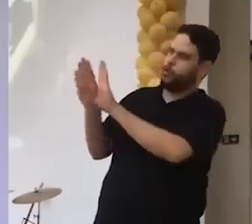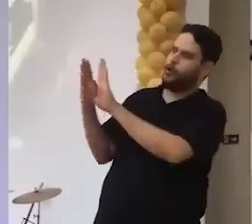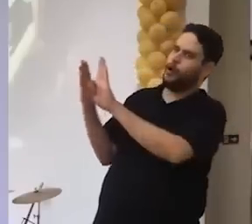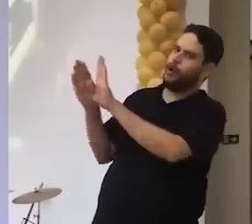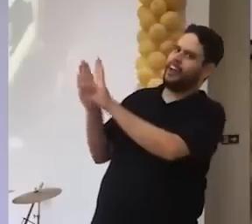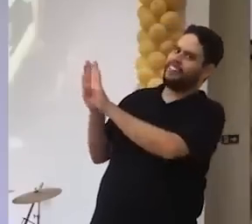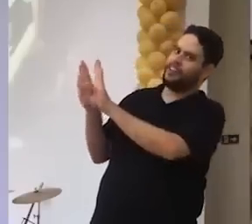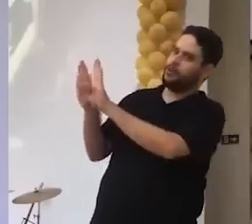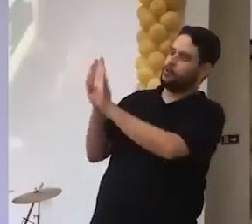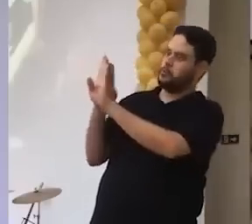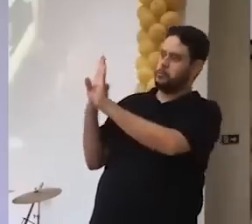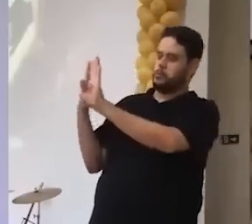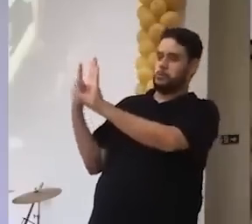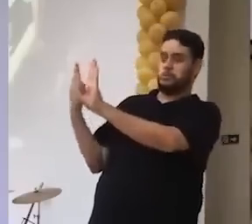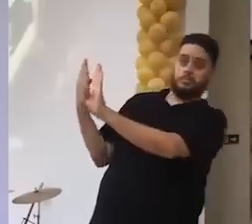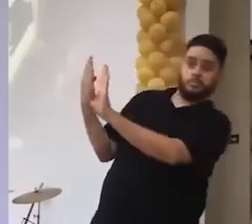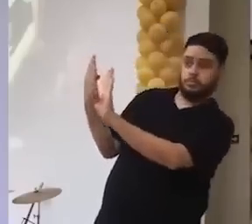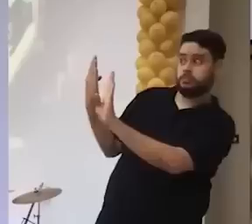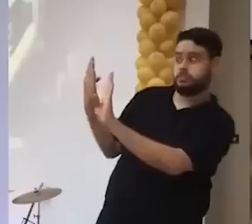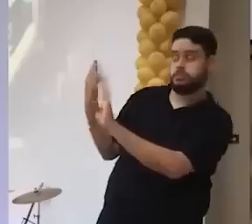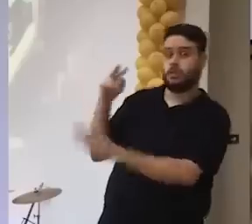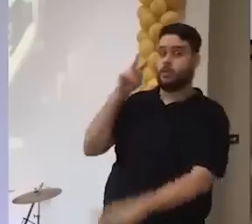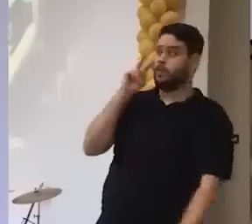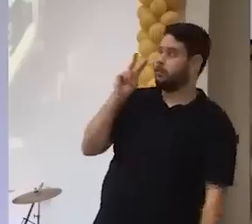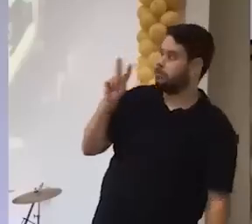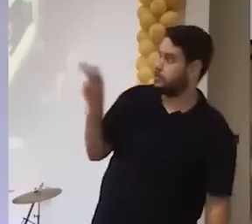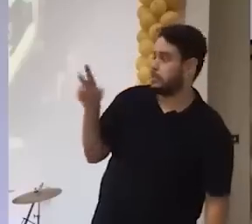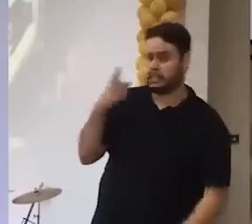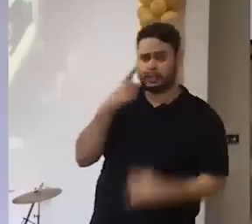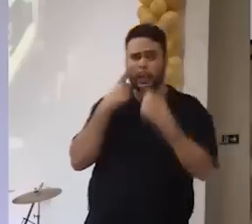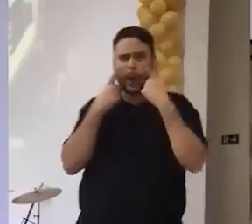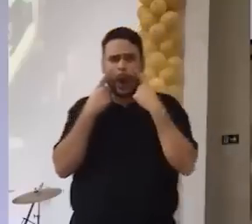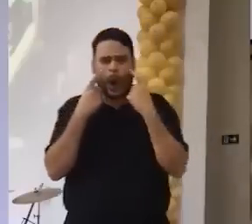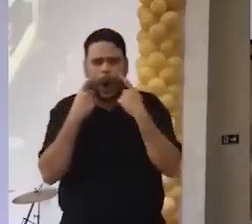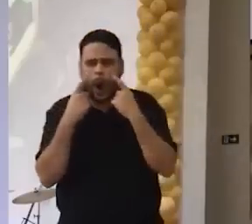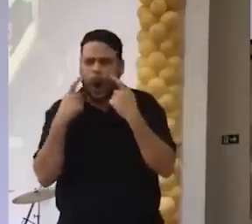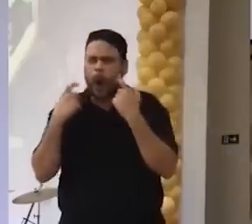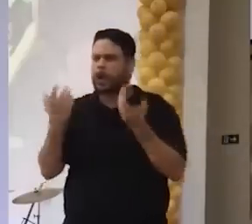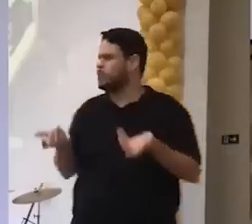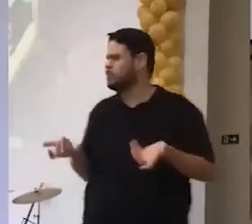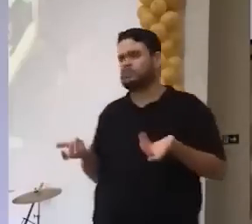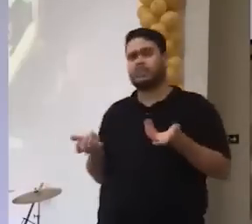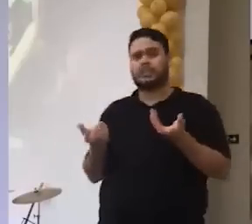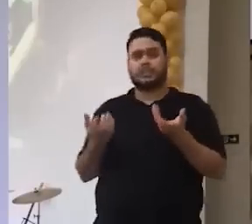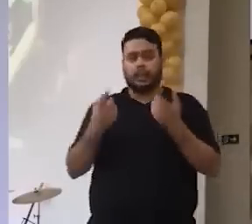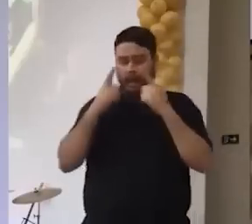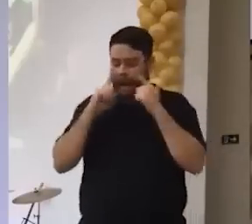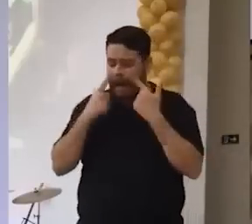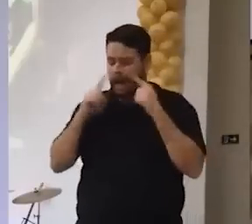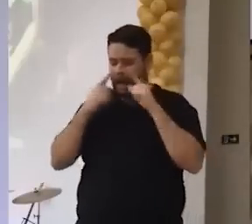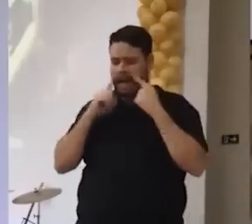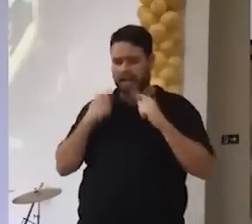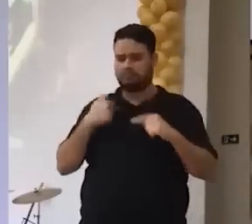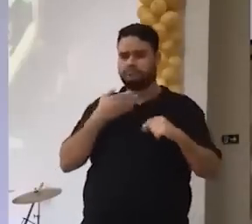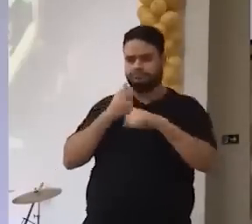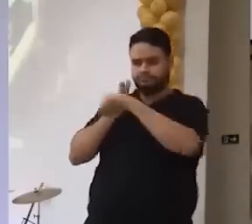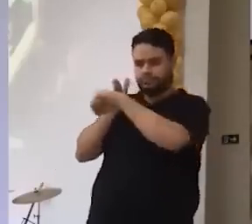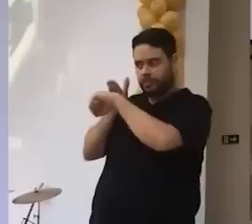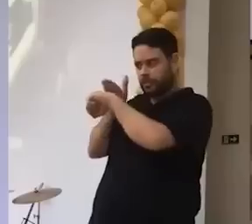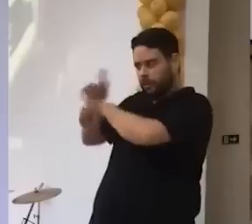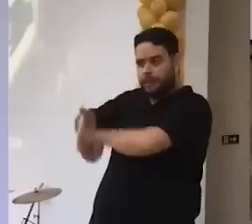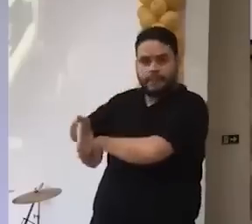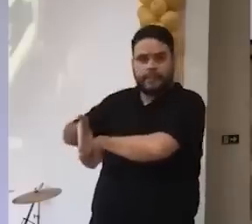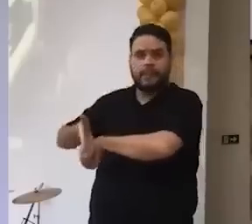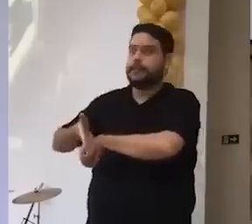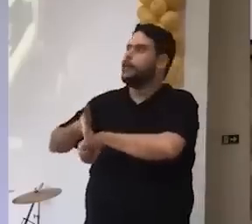aberta. Quando eu olho, ele está chorando, mas chorando convulsivamente. Eu entrei apressadamente e disse,